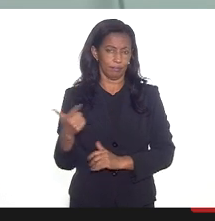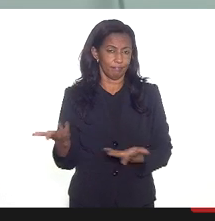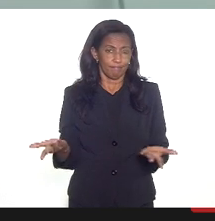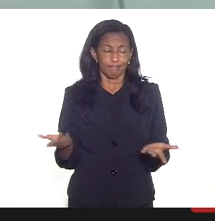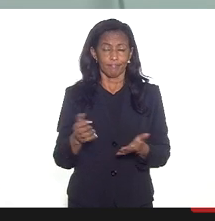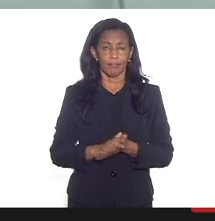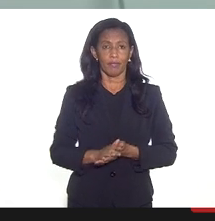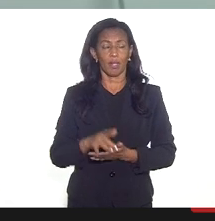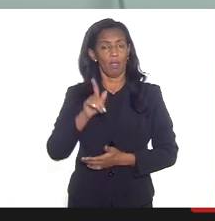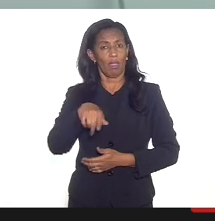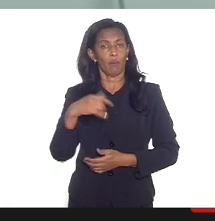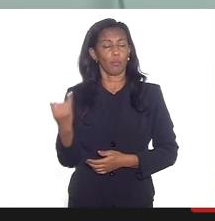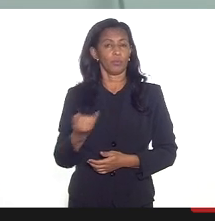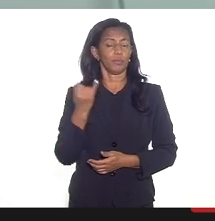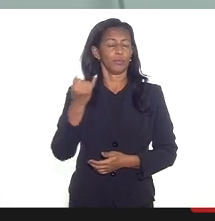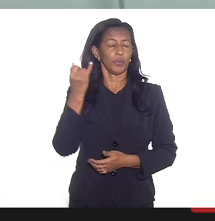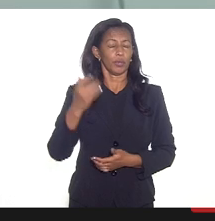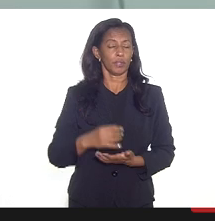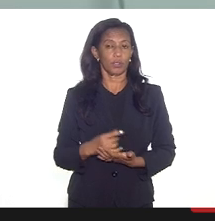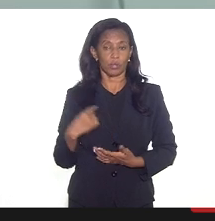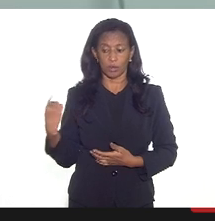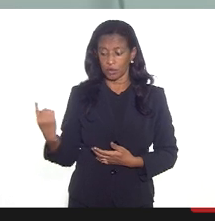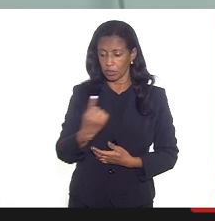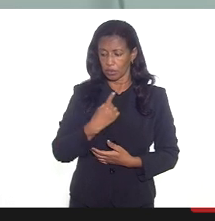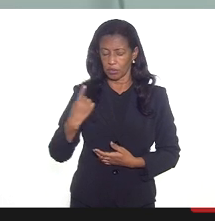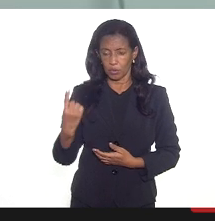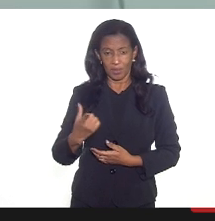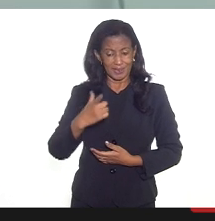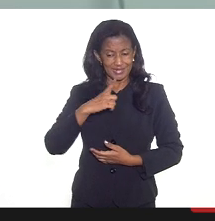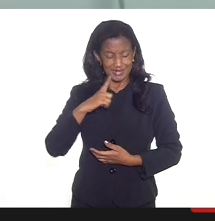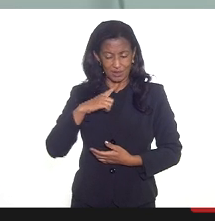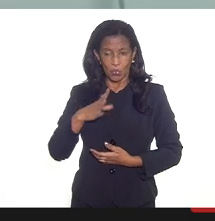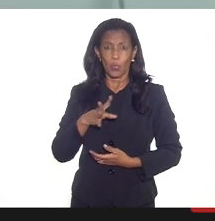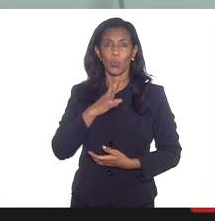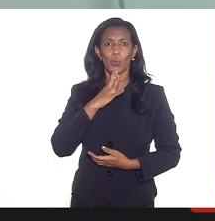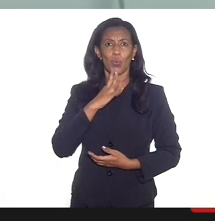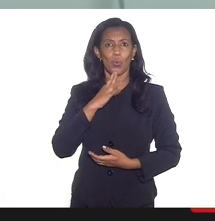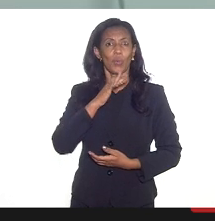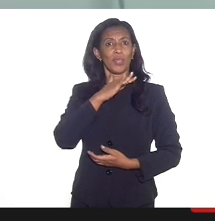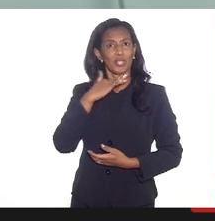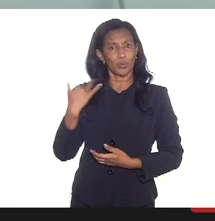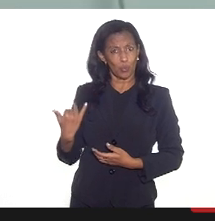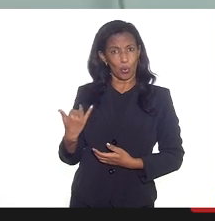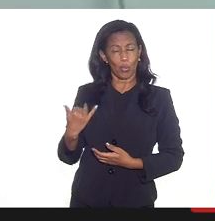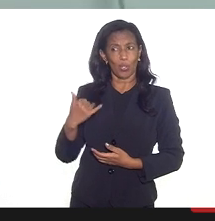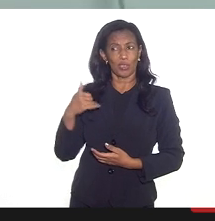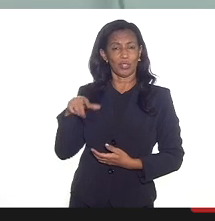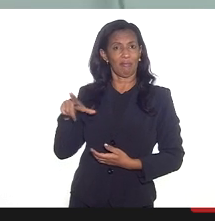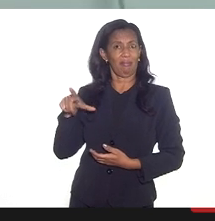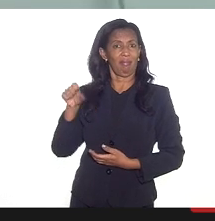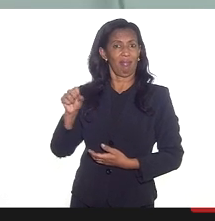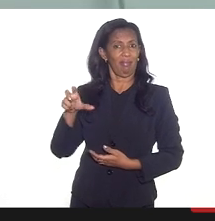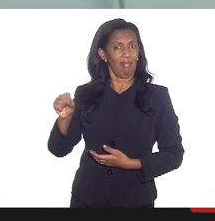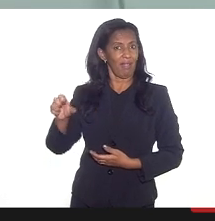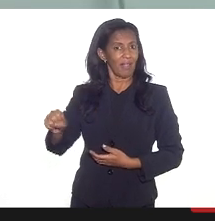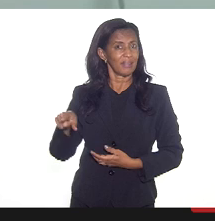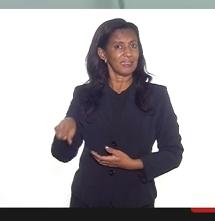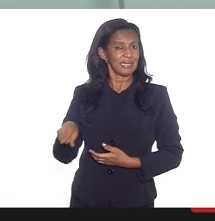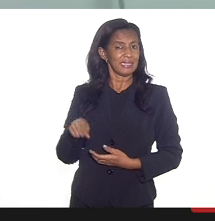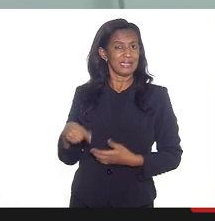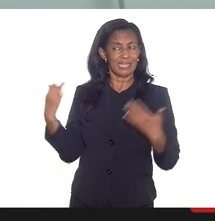Então, é muito importante que nós tenhamos a dimensão de que as mortes das lésbicas estão em uma situação